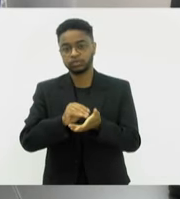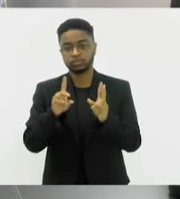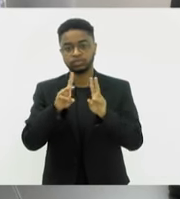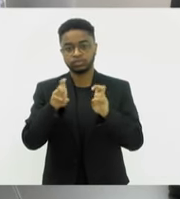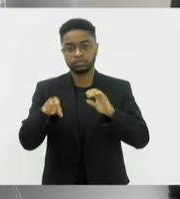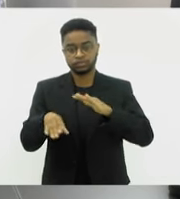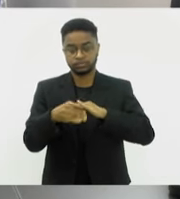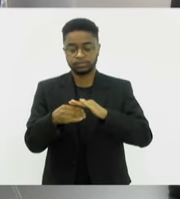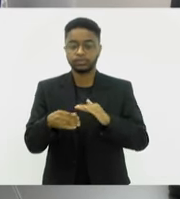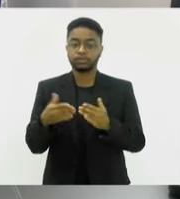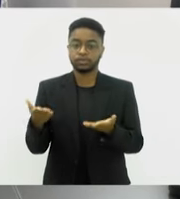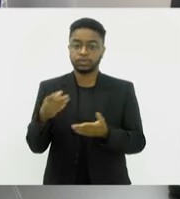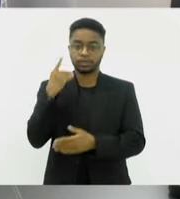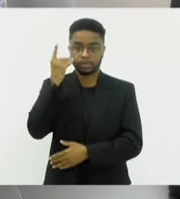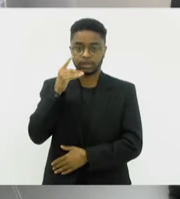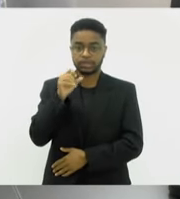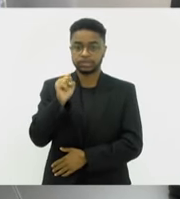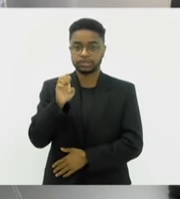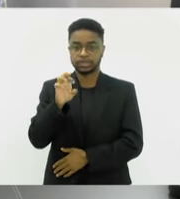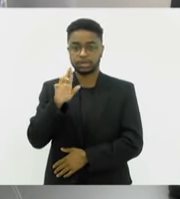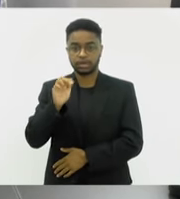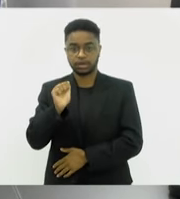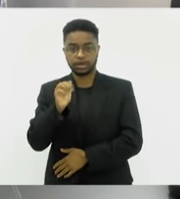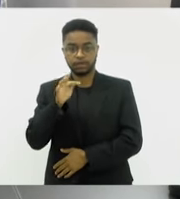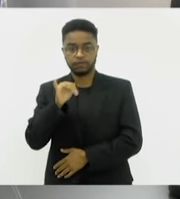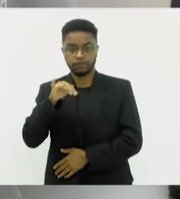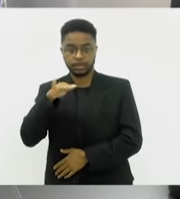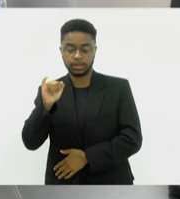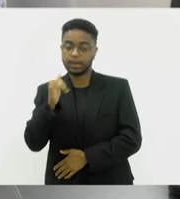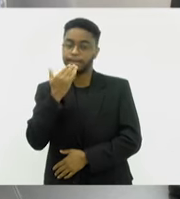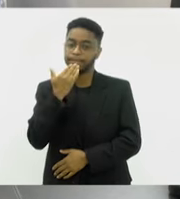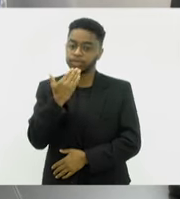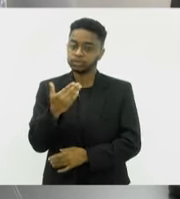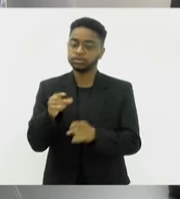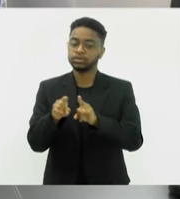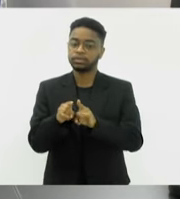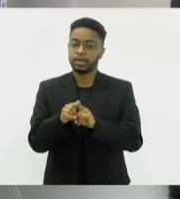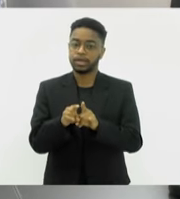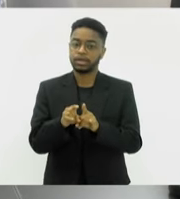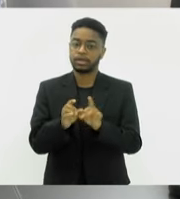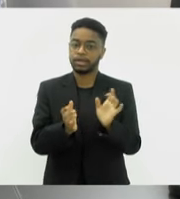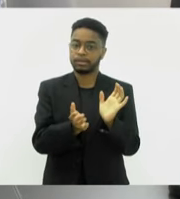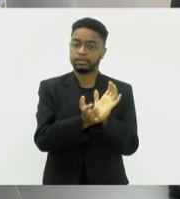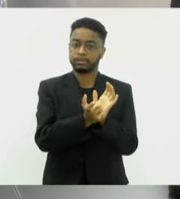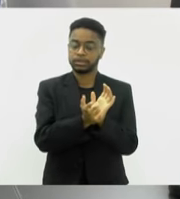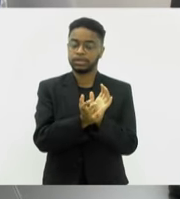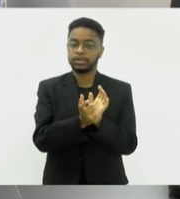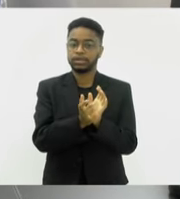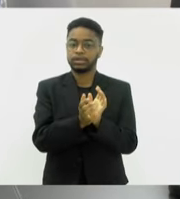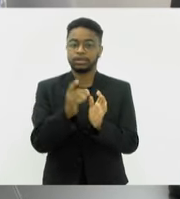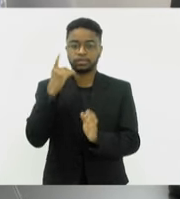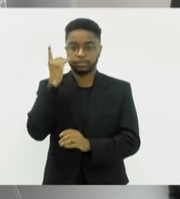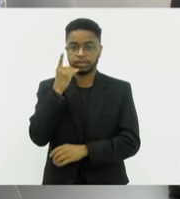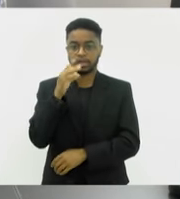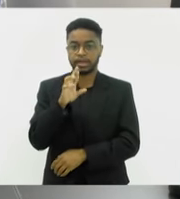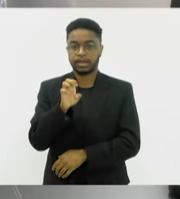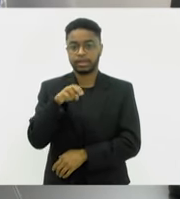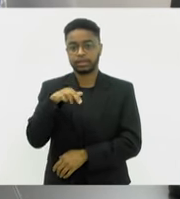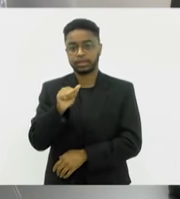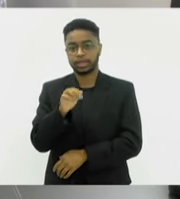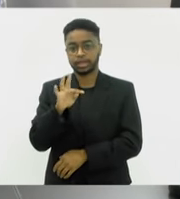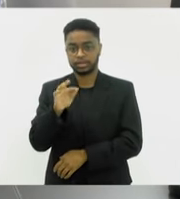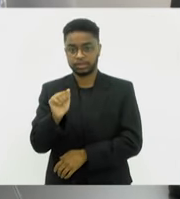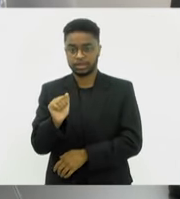deputado Serafini, pela liderança do PSOL e pelo gabinete da deputada Renata, que a gente desse celeridade. Eu, particularmente,